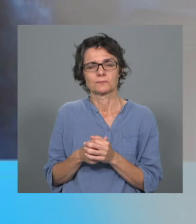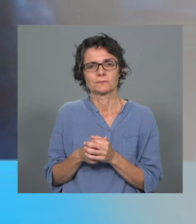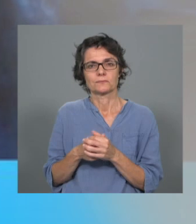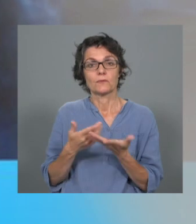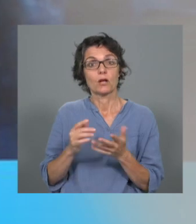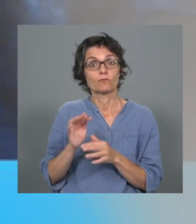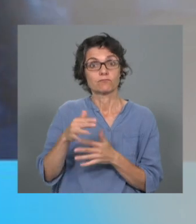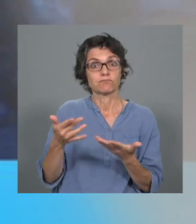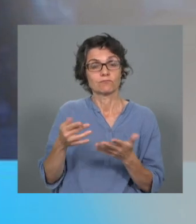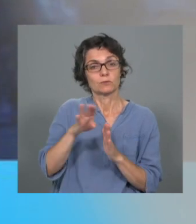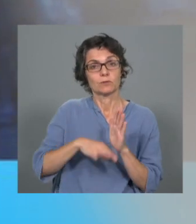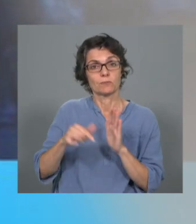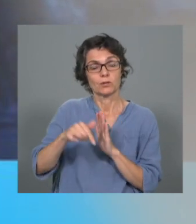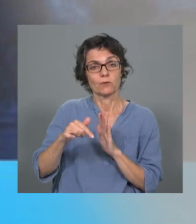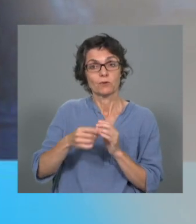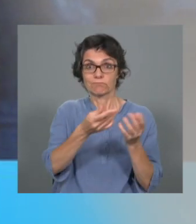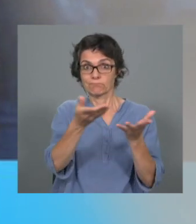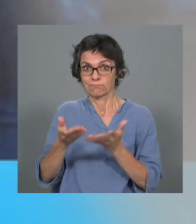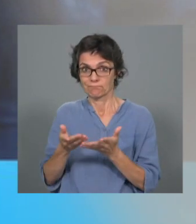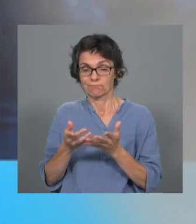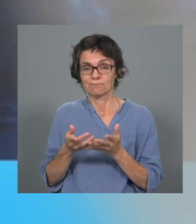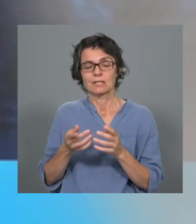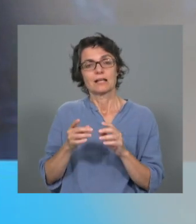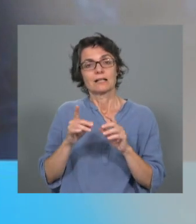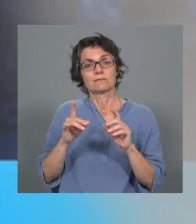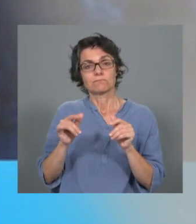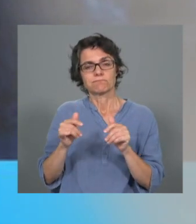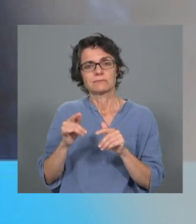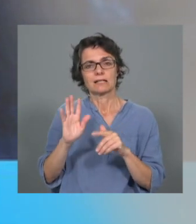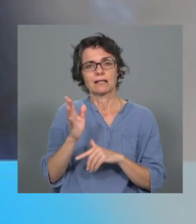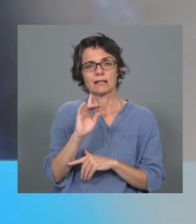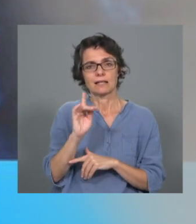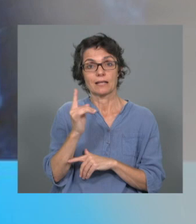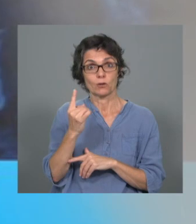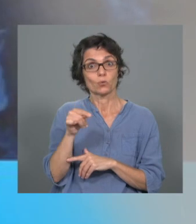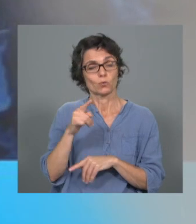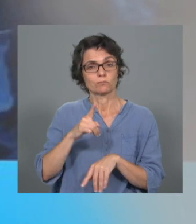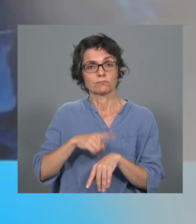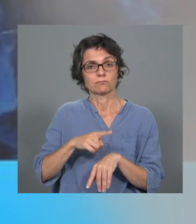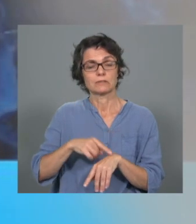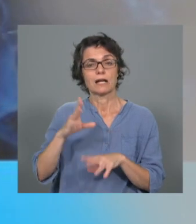A terminar o programa de hoje, fica o convite para acompanhar a nossa edição rádio, mais logo na Antena